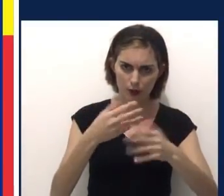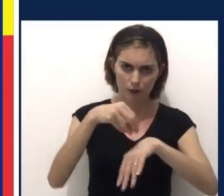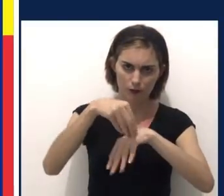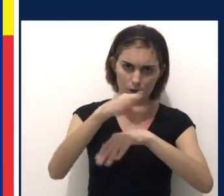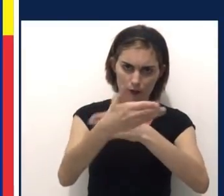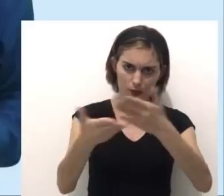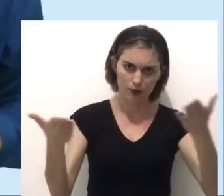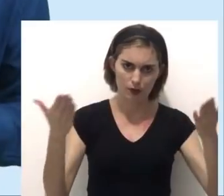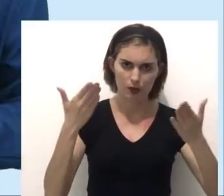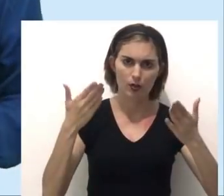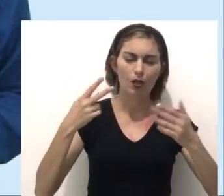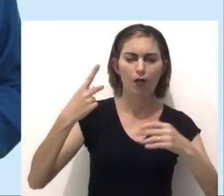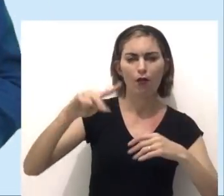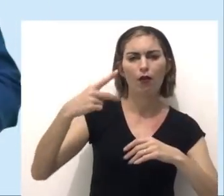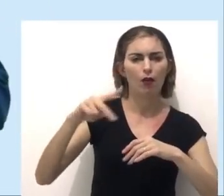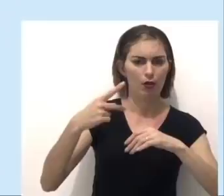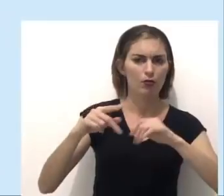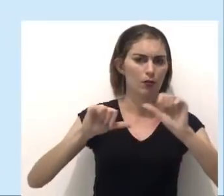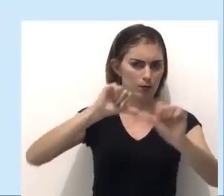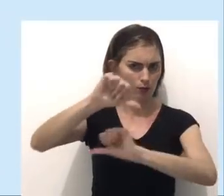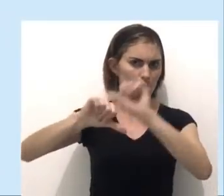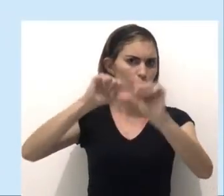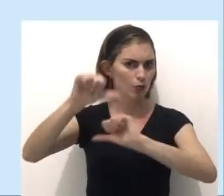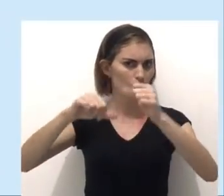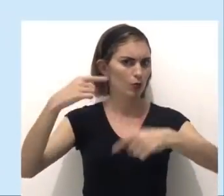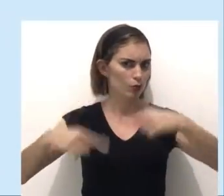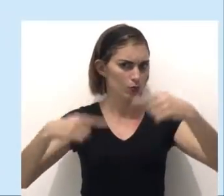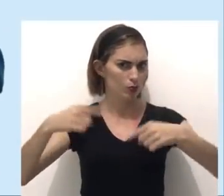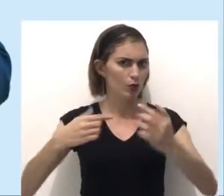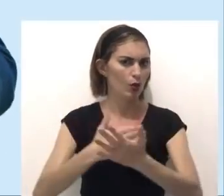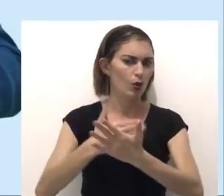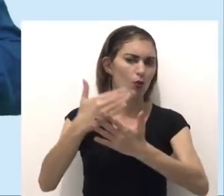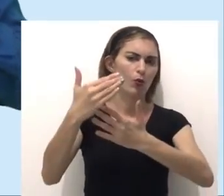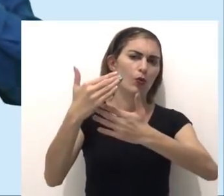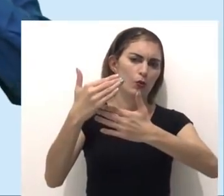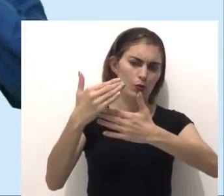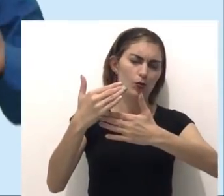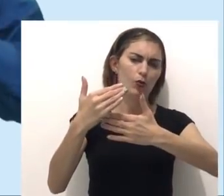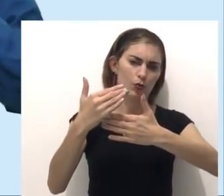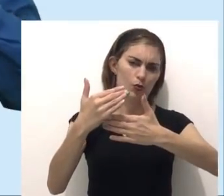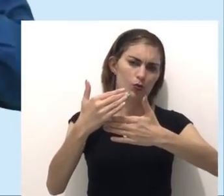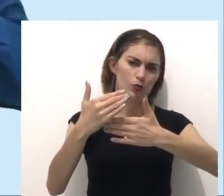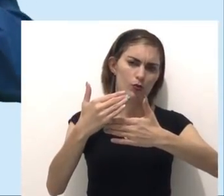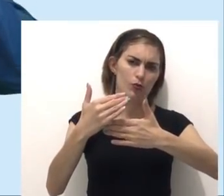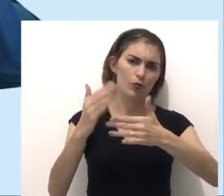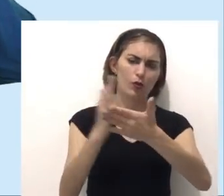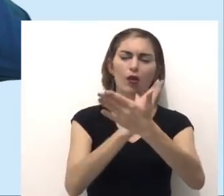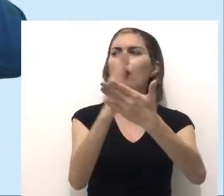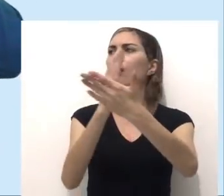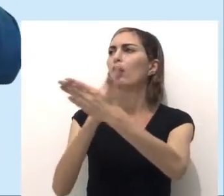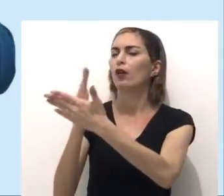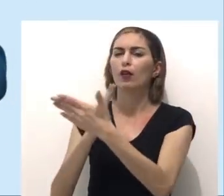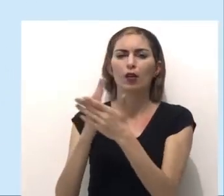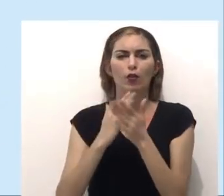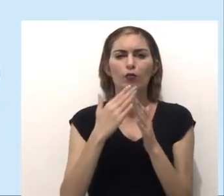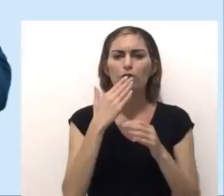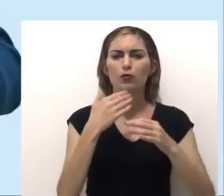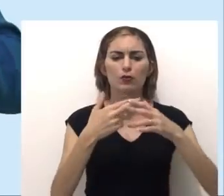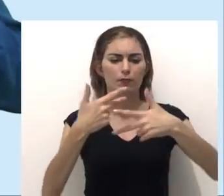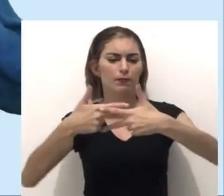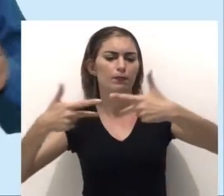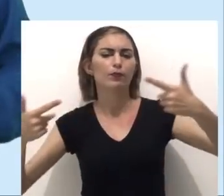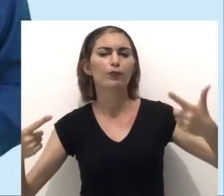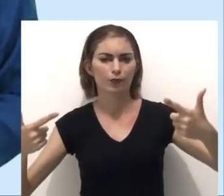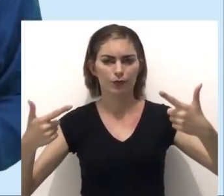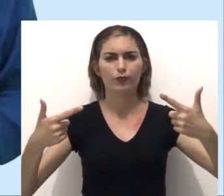Então, quero que vocês saibam que essa reforma partiu de